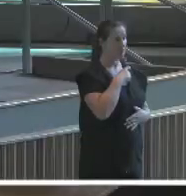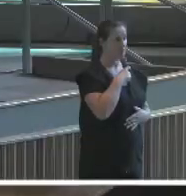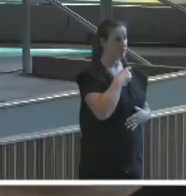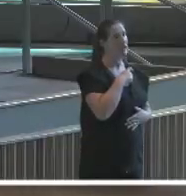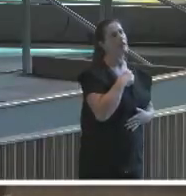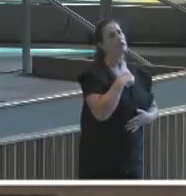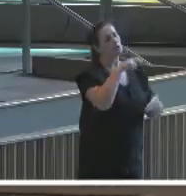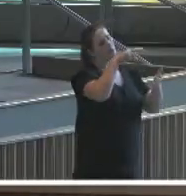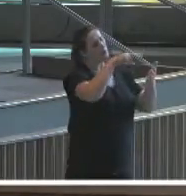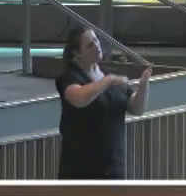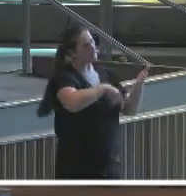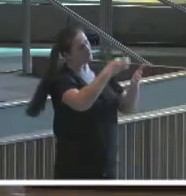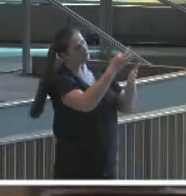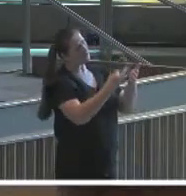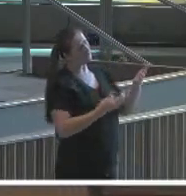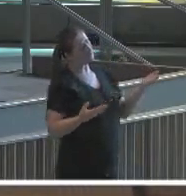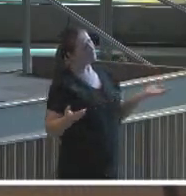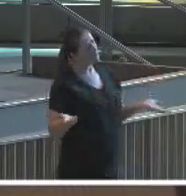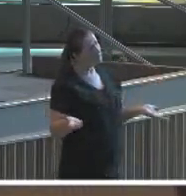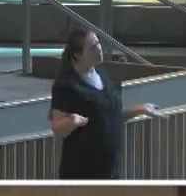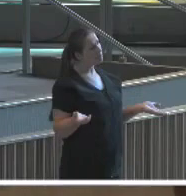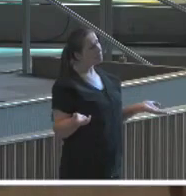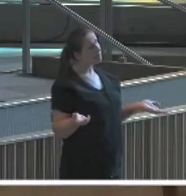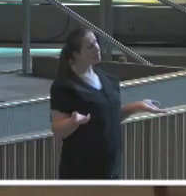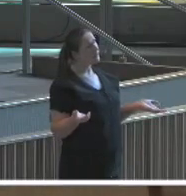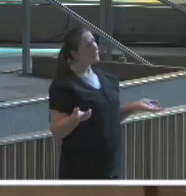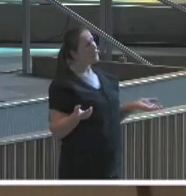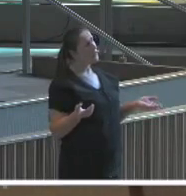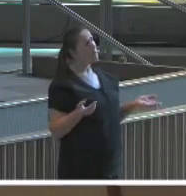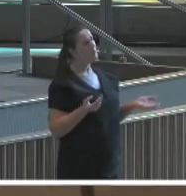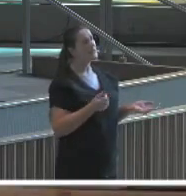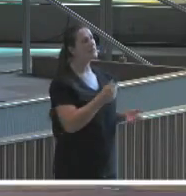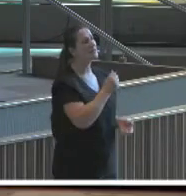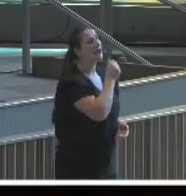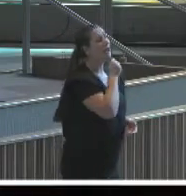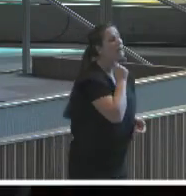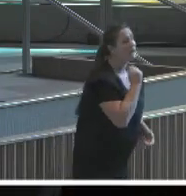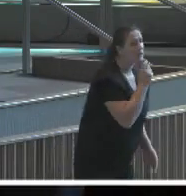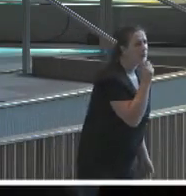texto e relendo, fiquei pensando assim, mas onde foi que Acã mentiu?